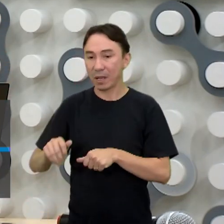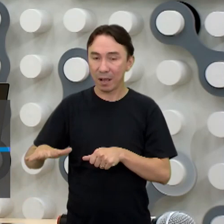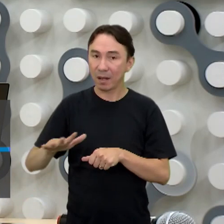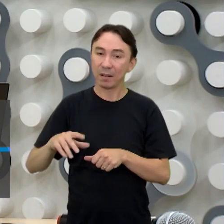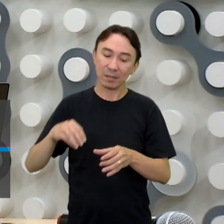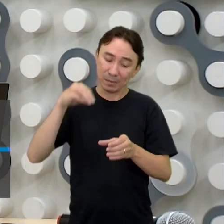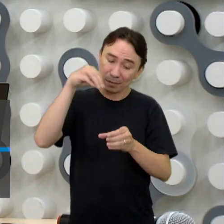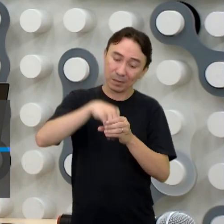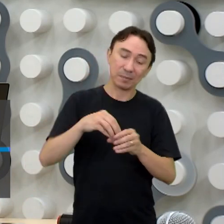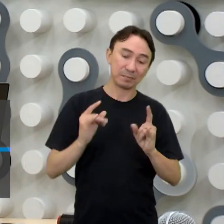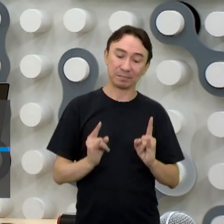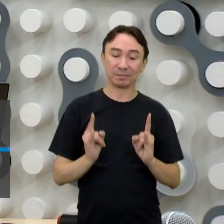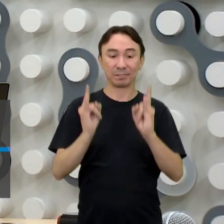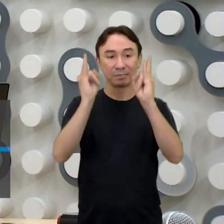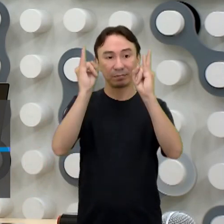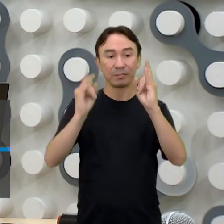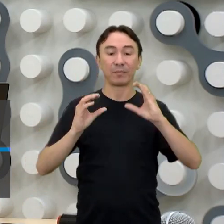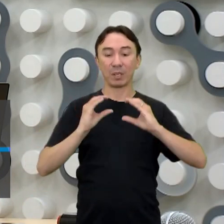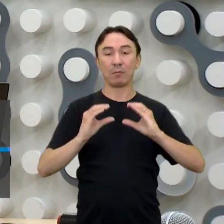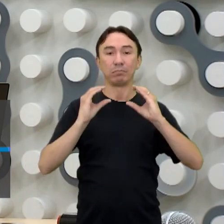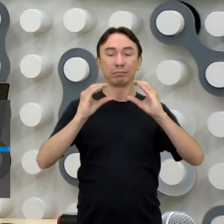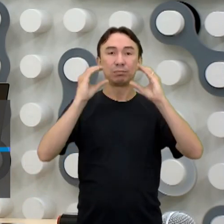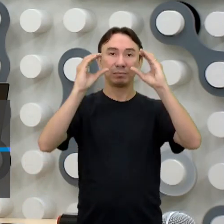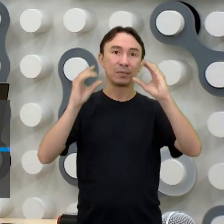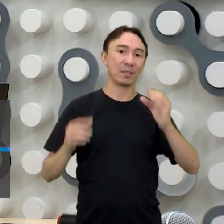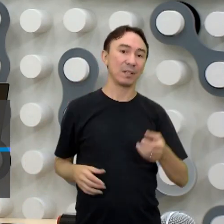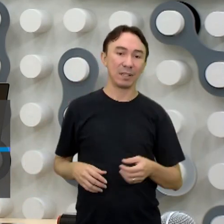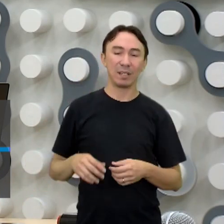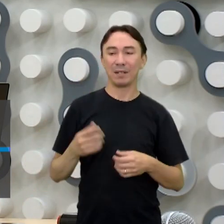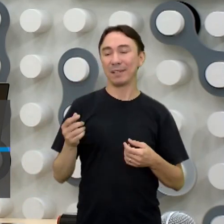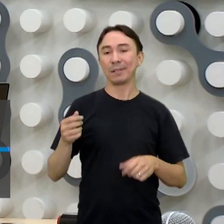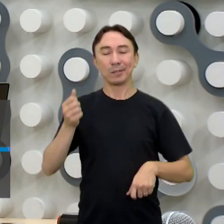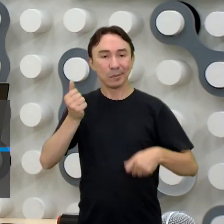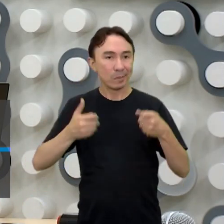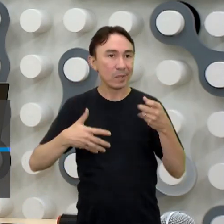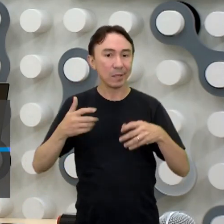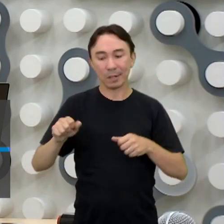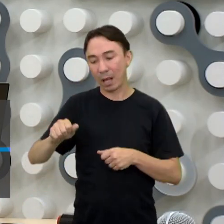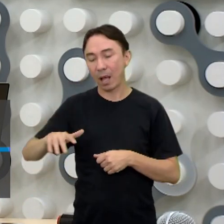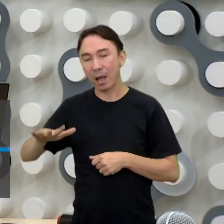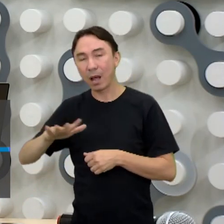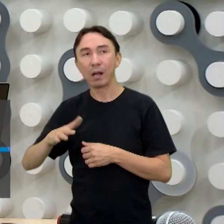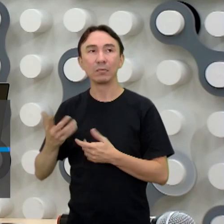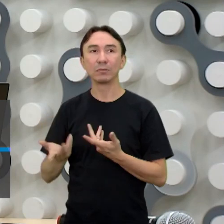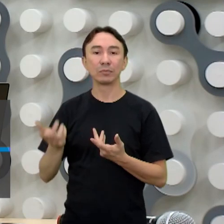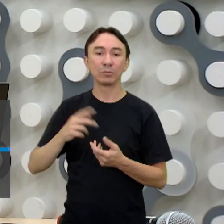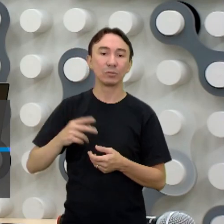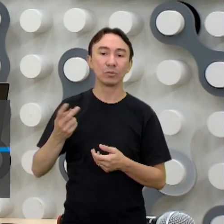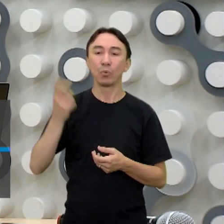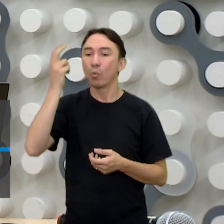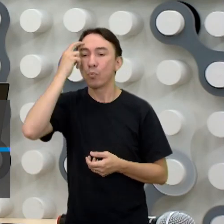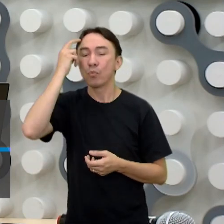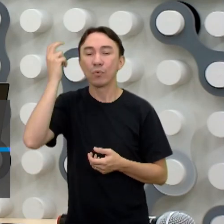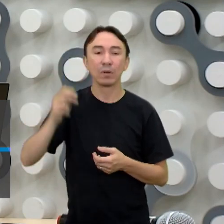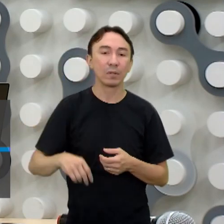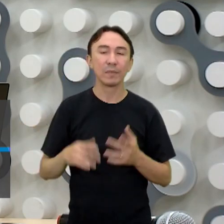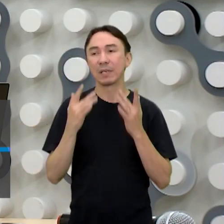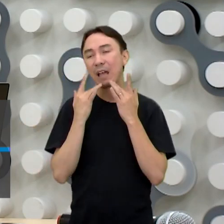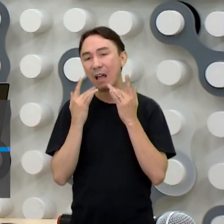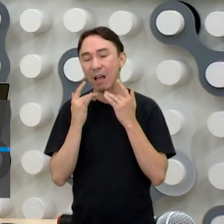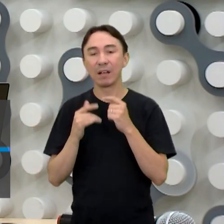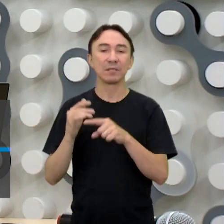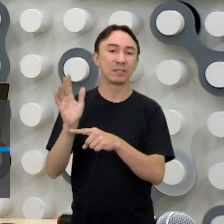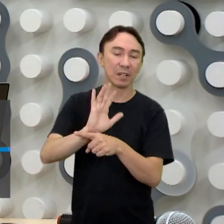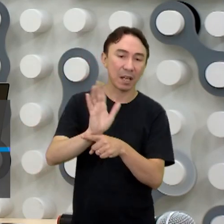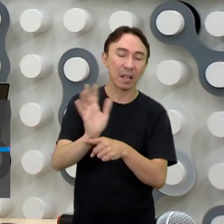em que funciona a editoria de cultura, que é o pessoal que fala de teatro, cinema, fala de lançamento de livros, fala de exposições,